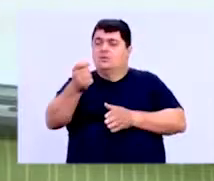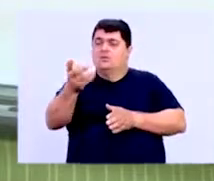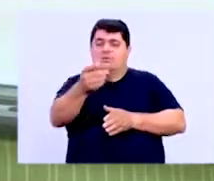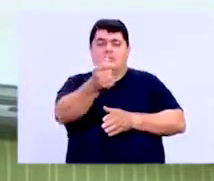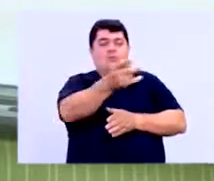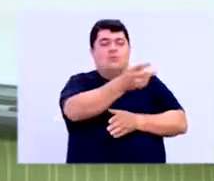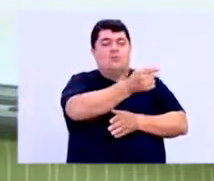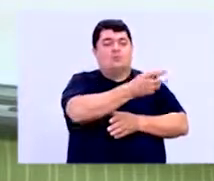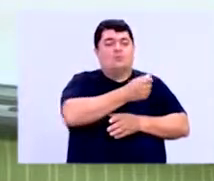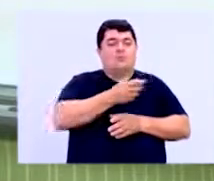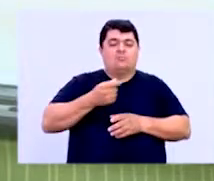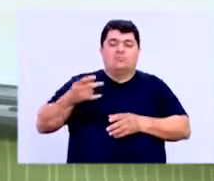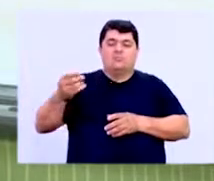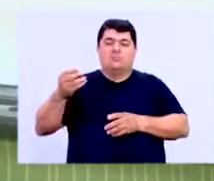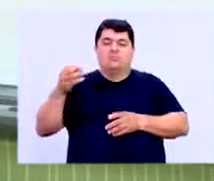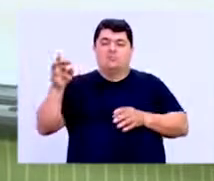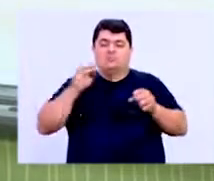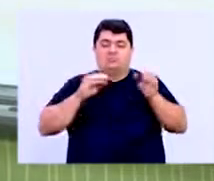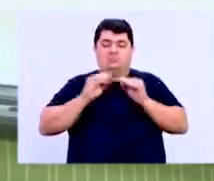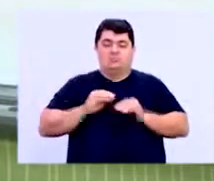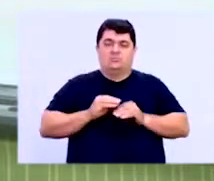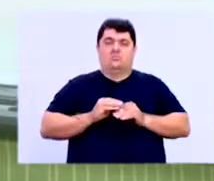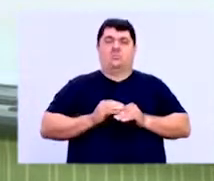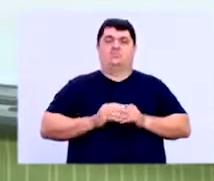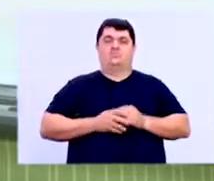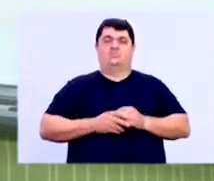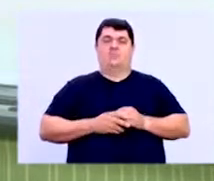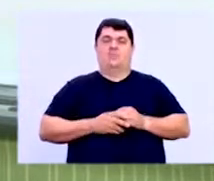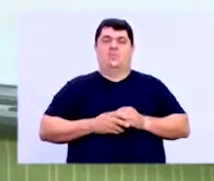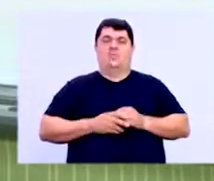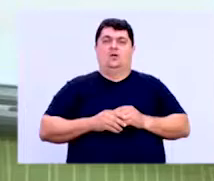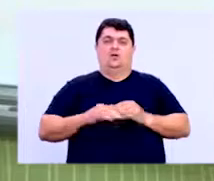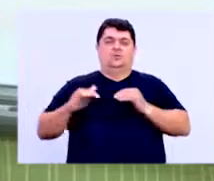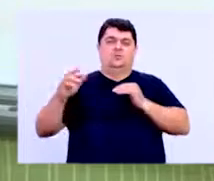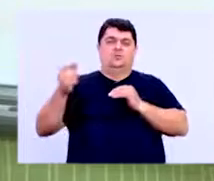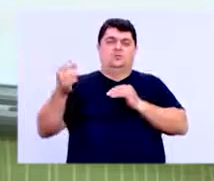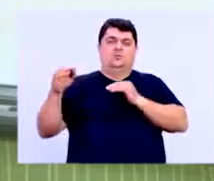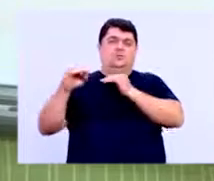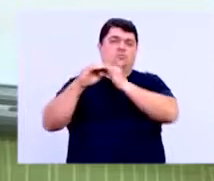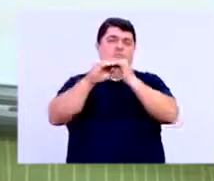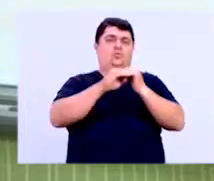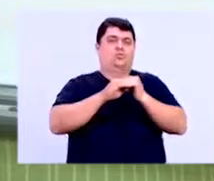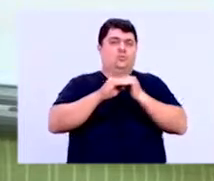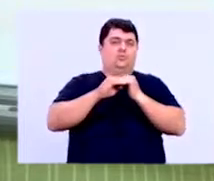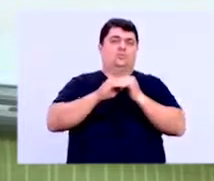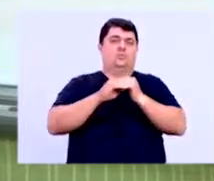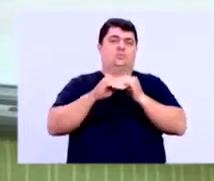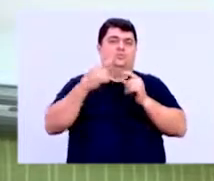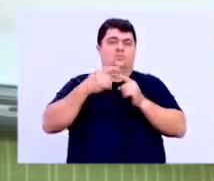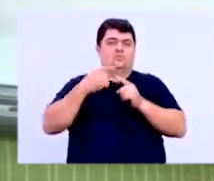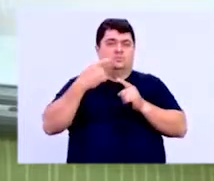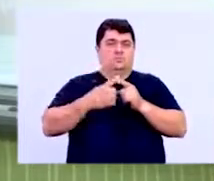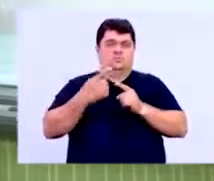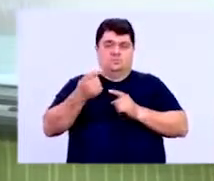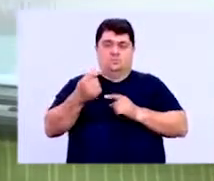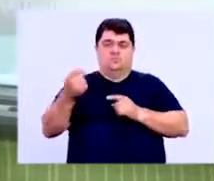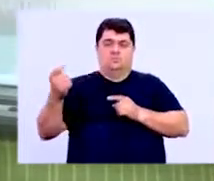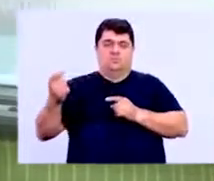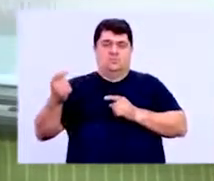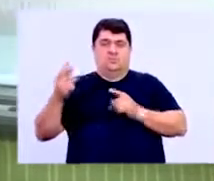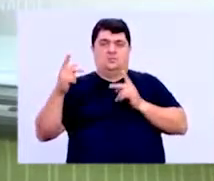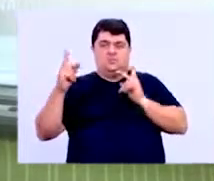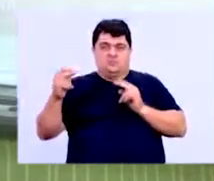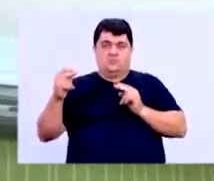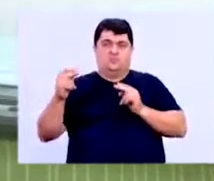sendo praticado. Legal, ele está praticando o mesmo preço. Não exatamente. Porque apesar do preço ter sido